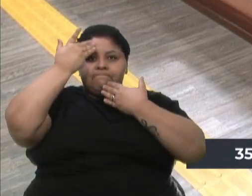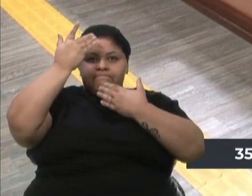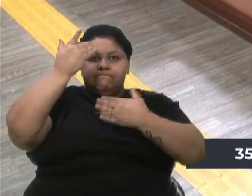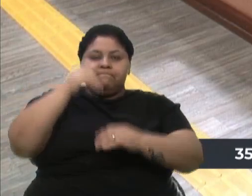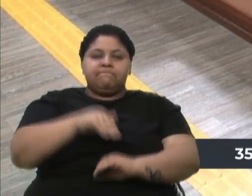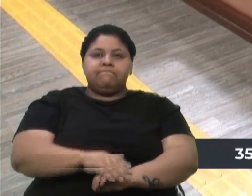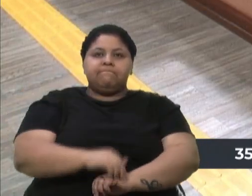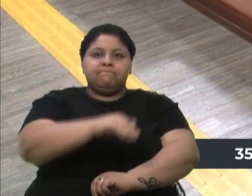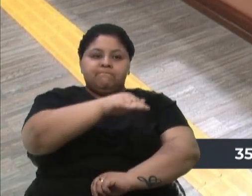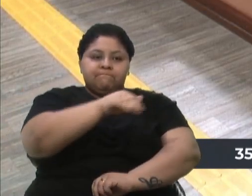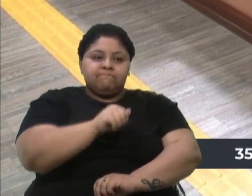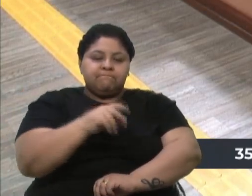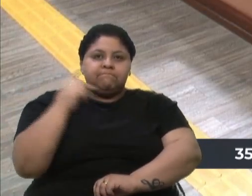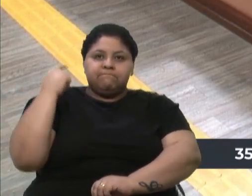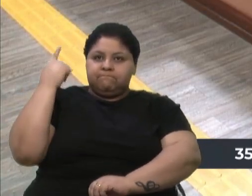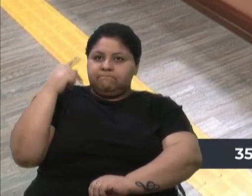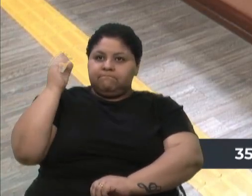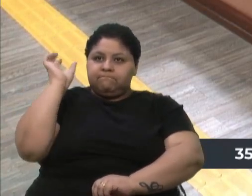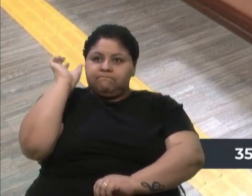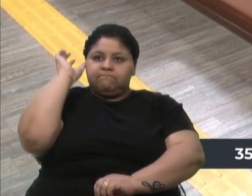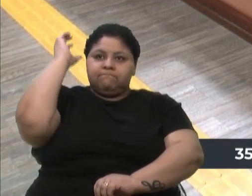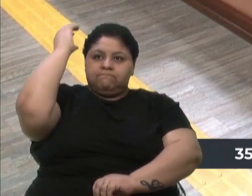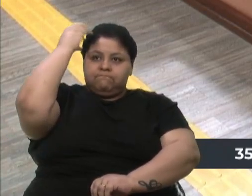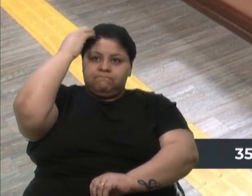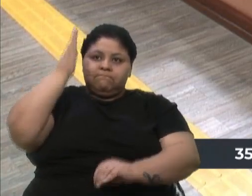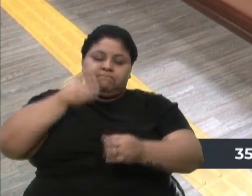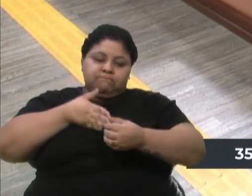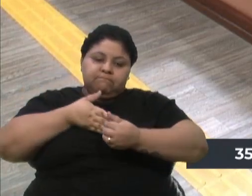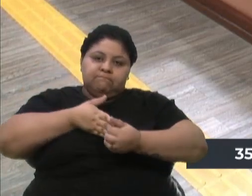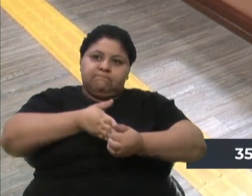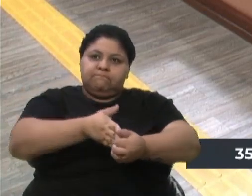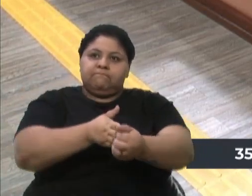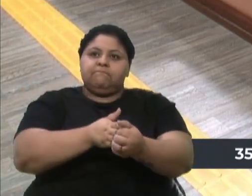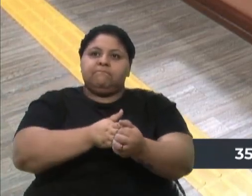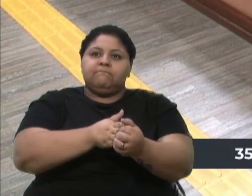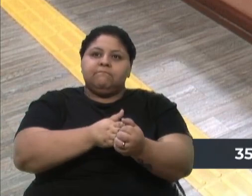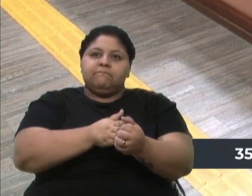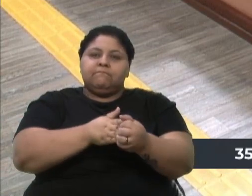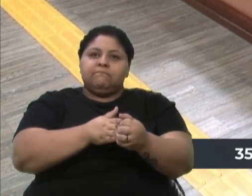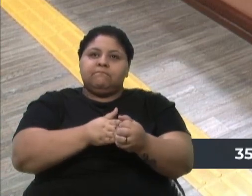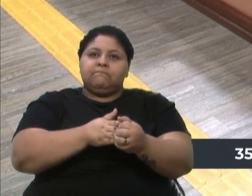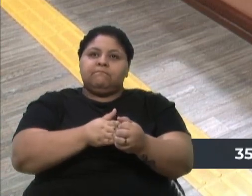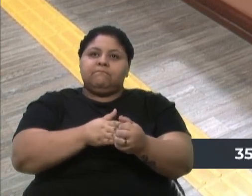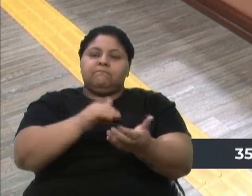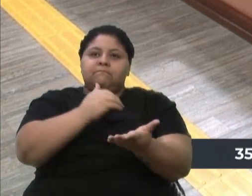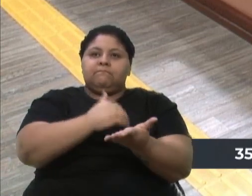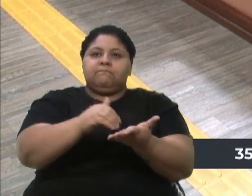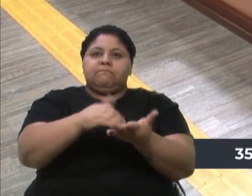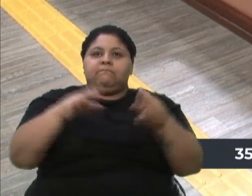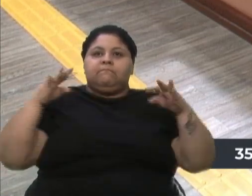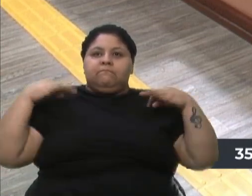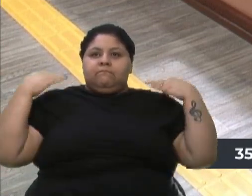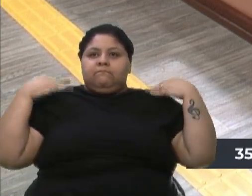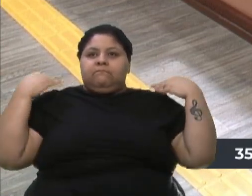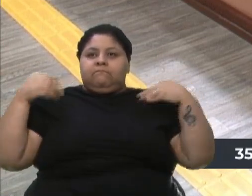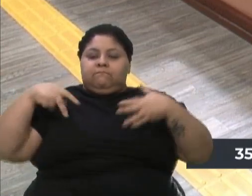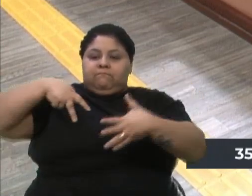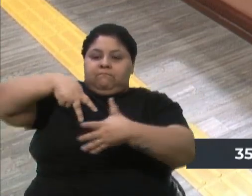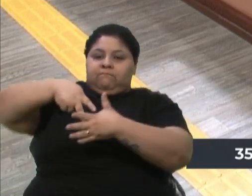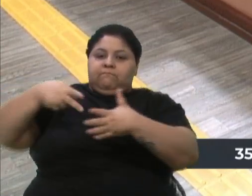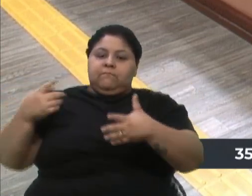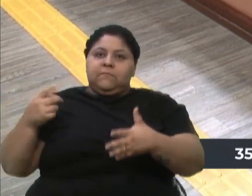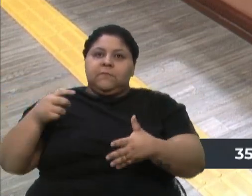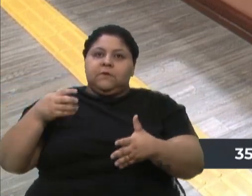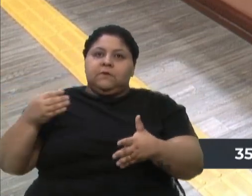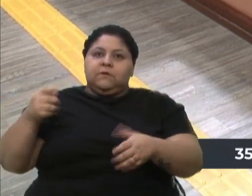Solicito ao vereador Felipe Grmeyer que acompanhe o secretário do Turismo até a tribuna pelo tempo de até 5 minutos